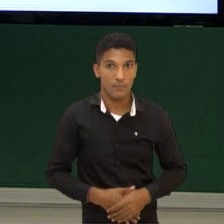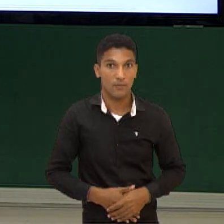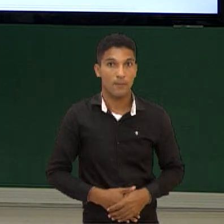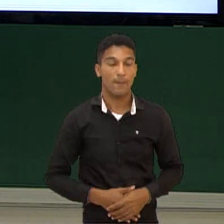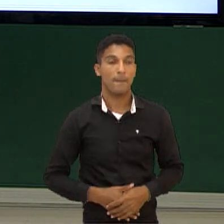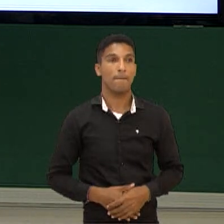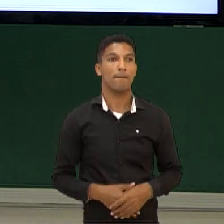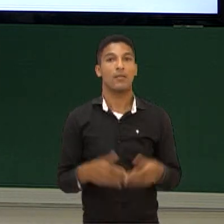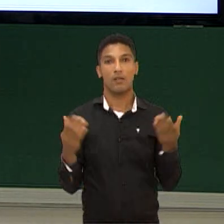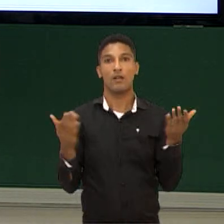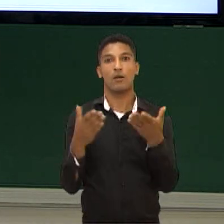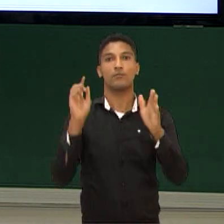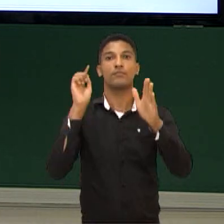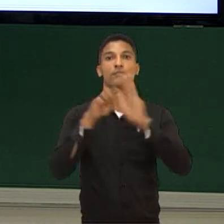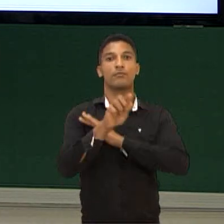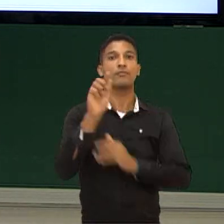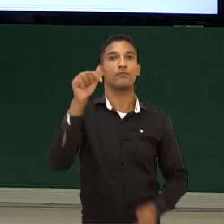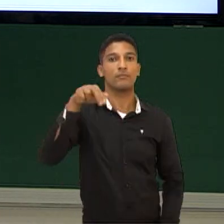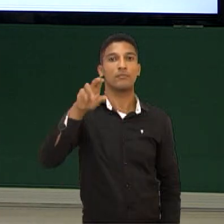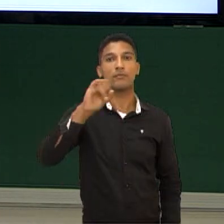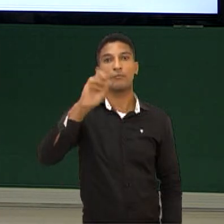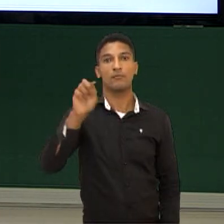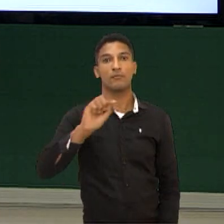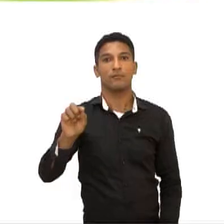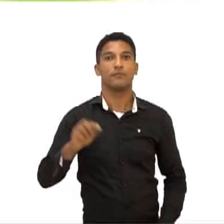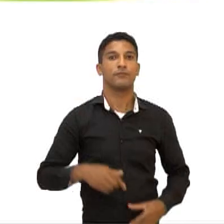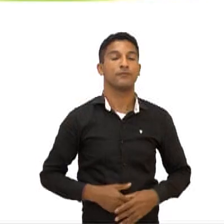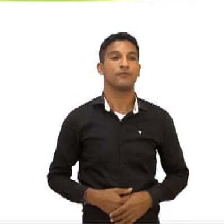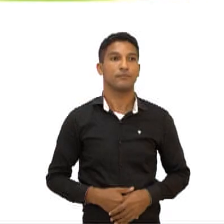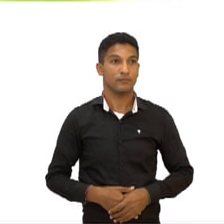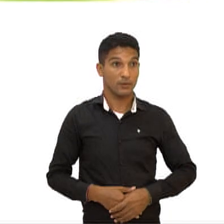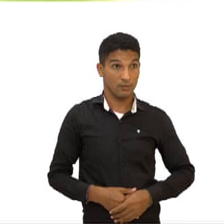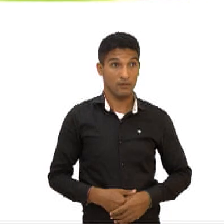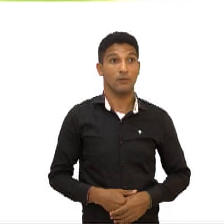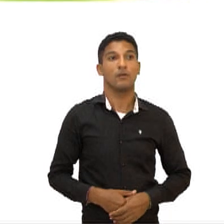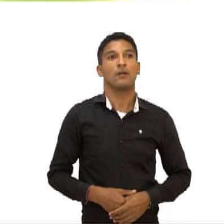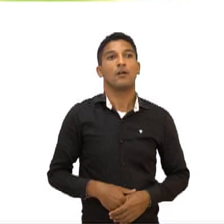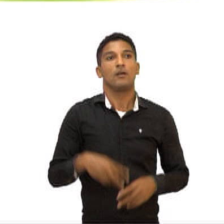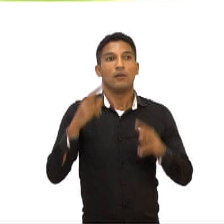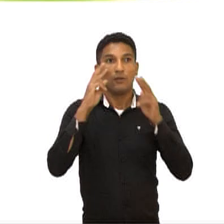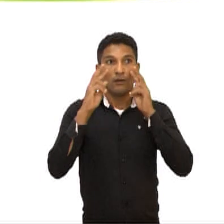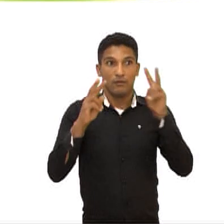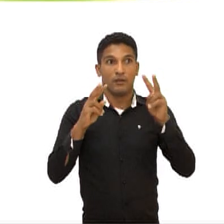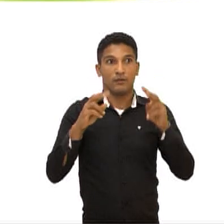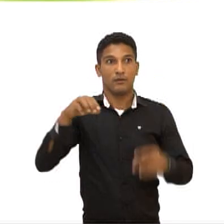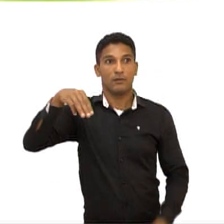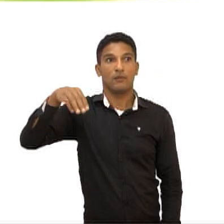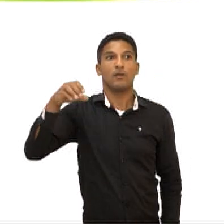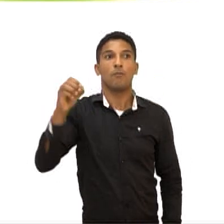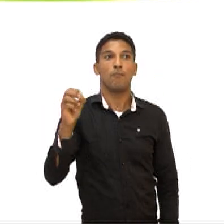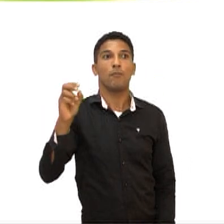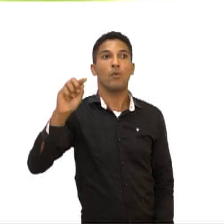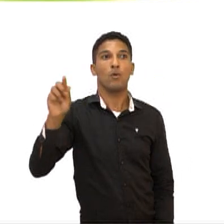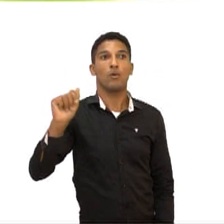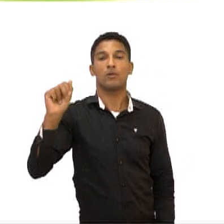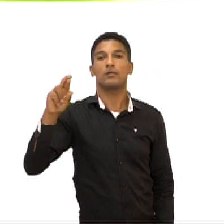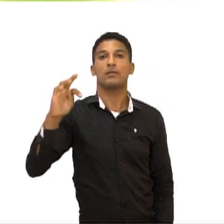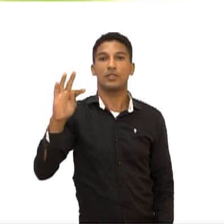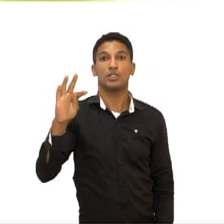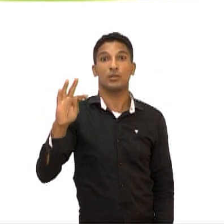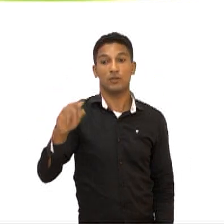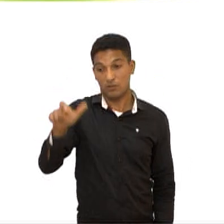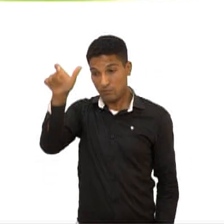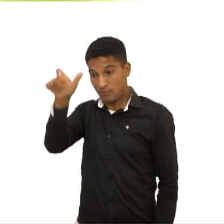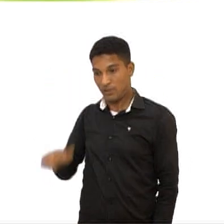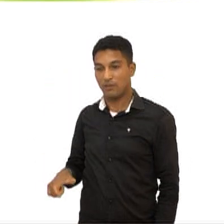Agora, um quiz para vocês resolverem. Vejamos aqui. Mozart fez uma pipa juntando 2